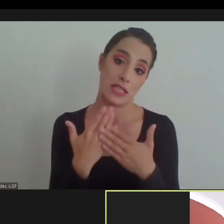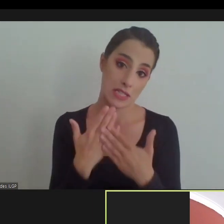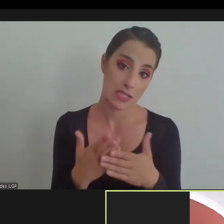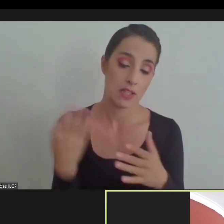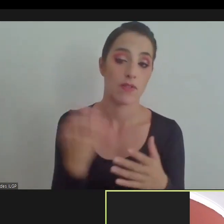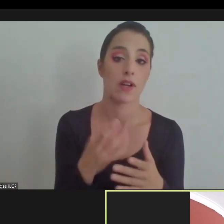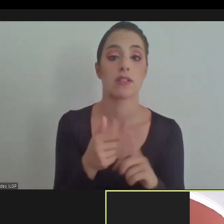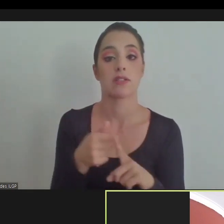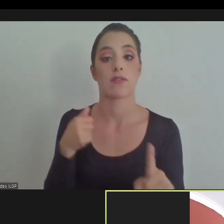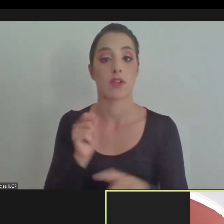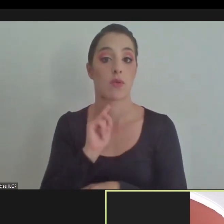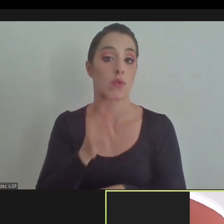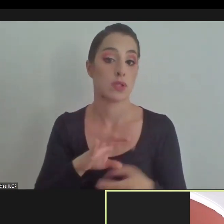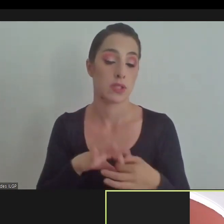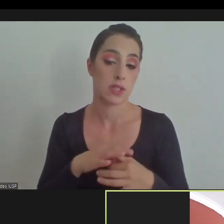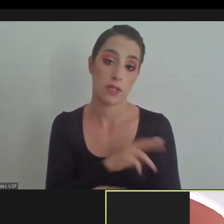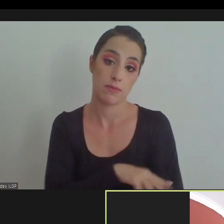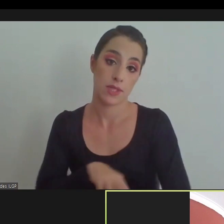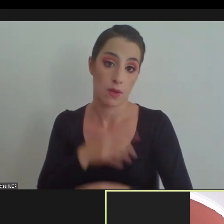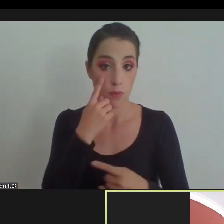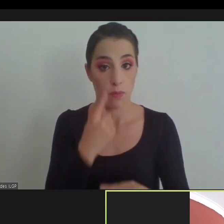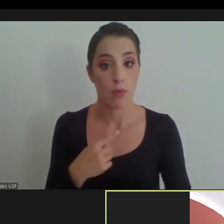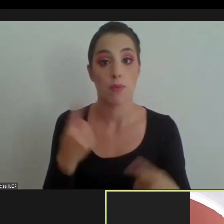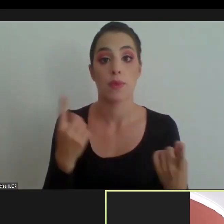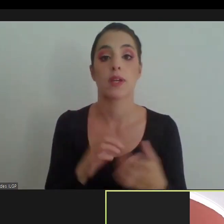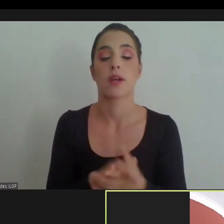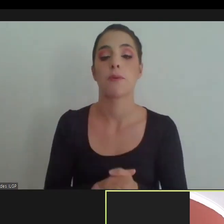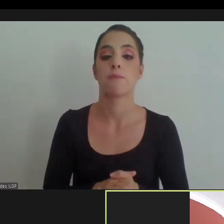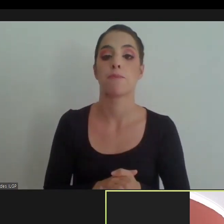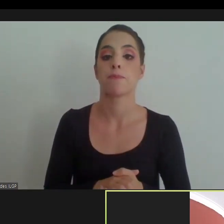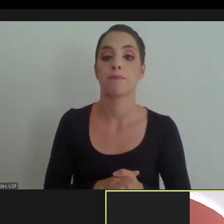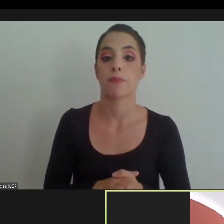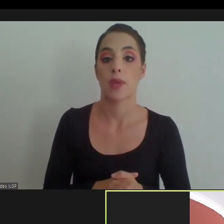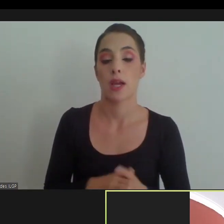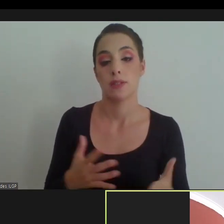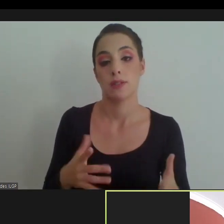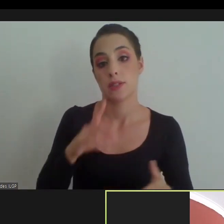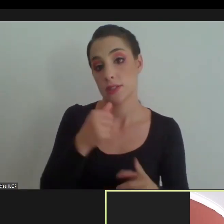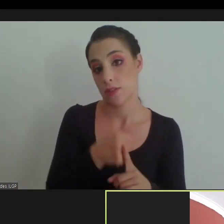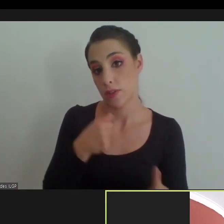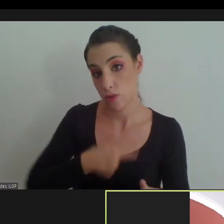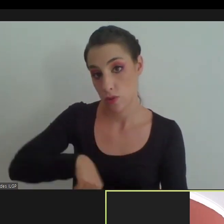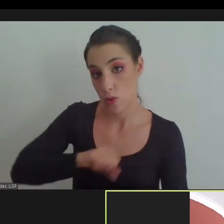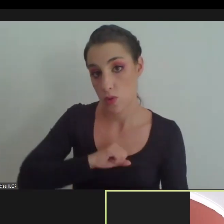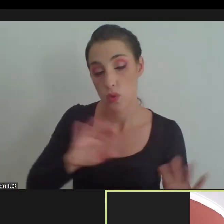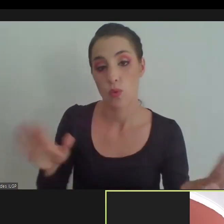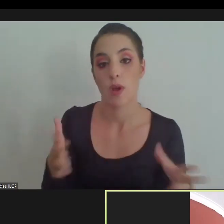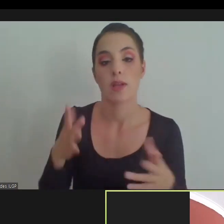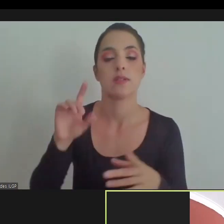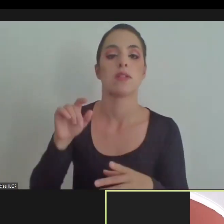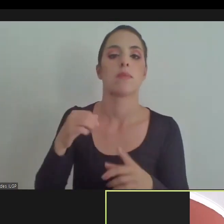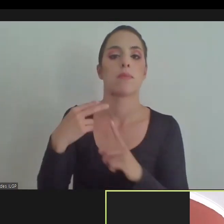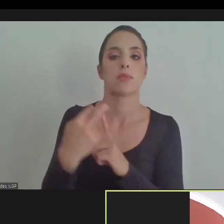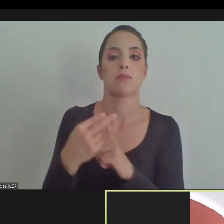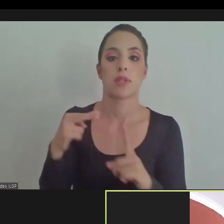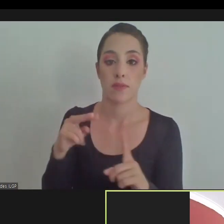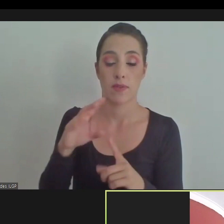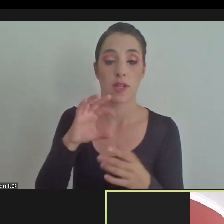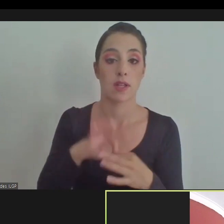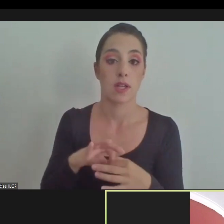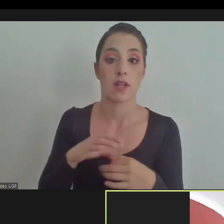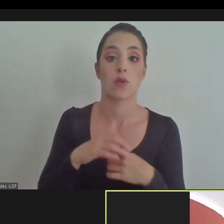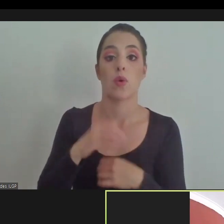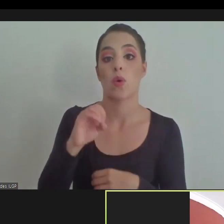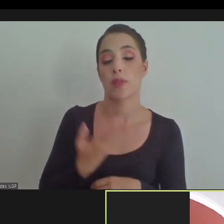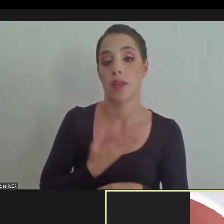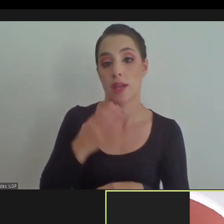a nível da administração pública santomense e Ipsiverbis na perspectiva do ODS 5, que é